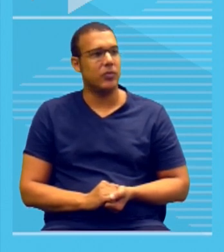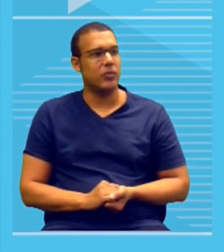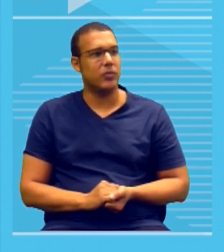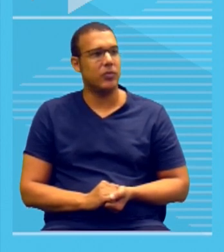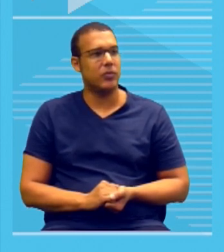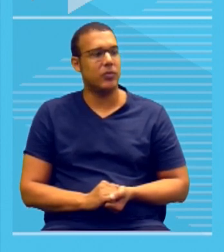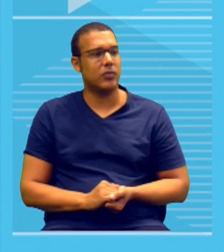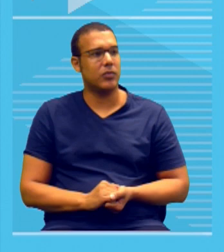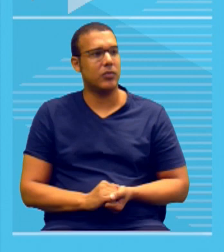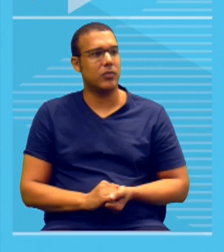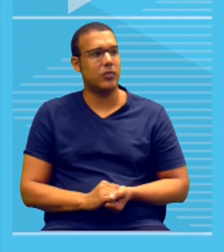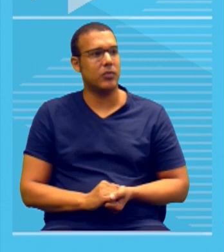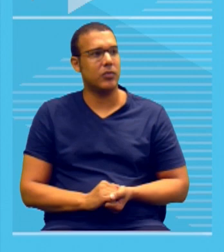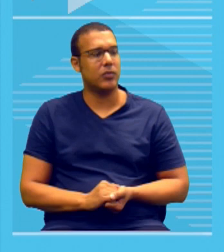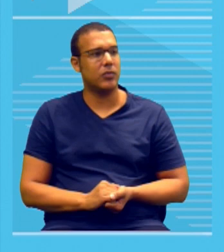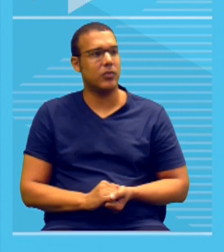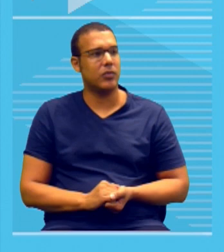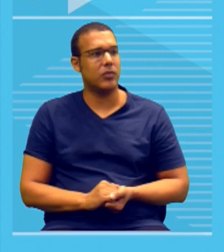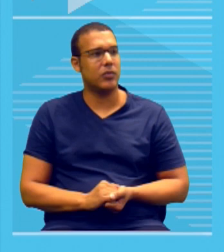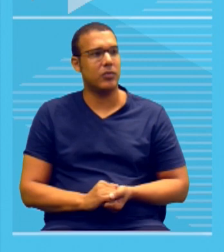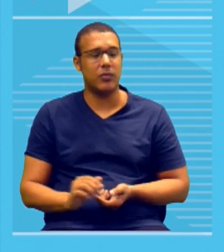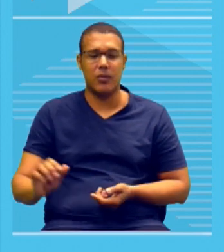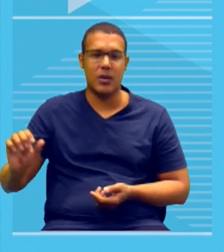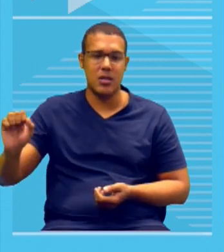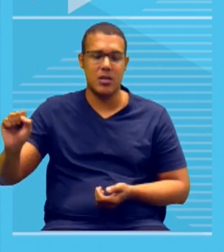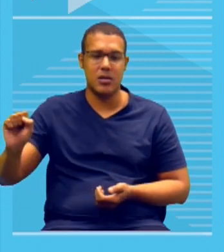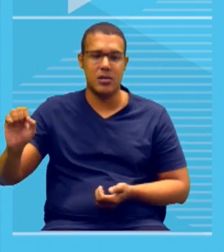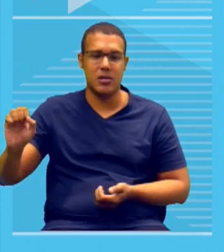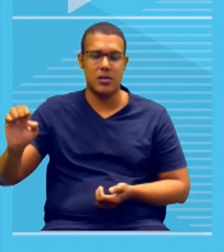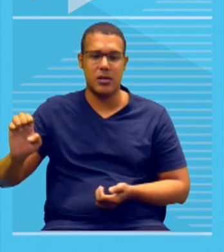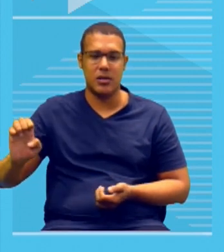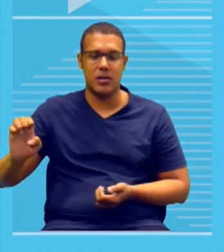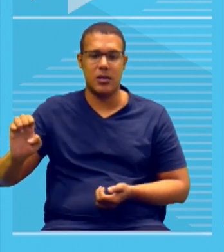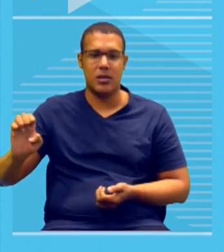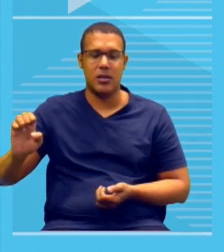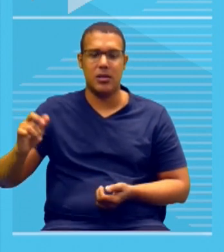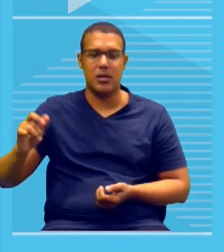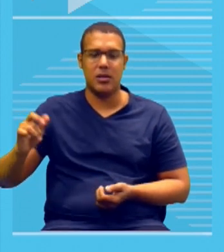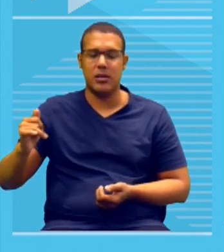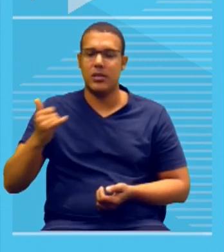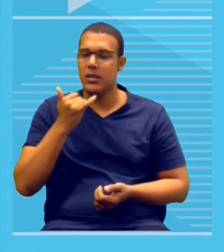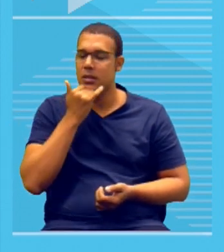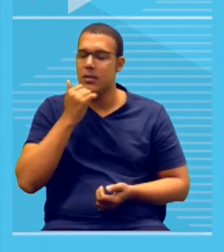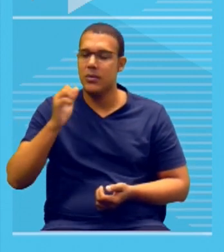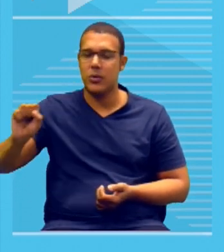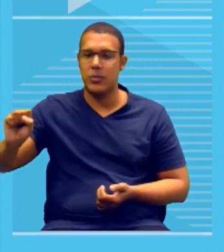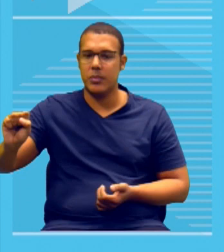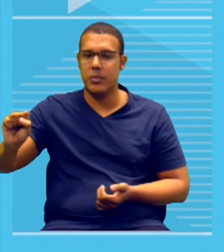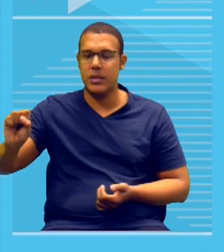seguintes o se com a letra i